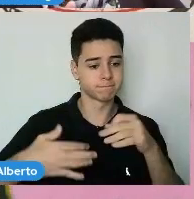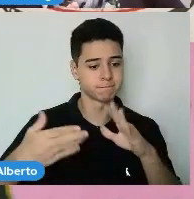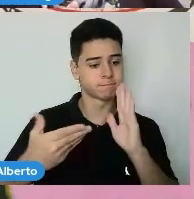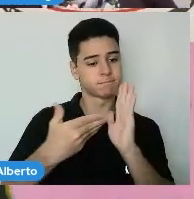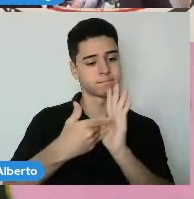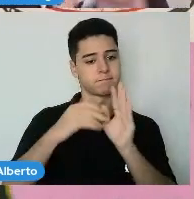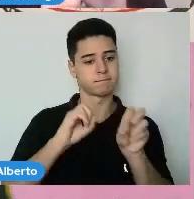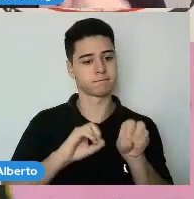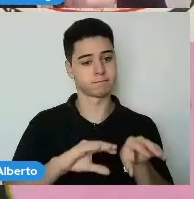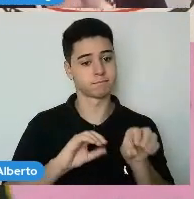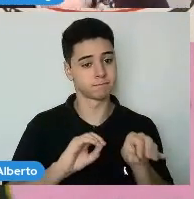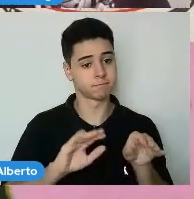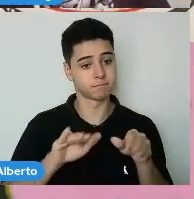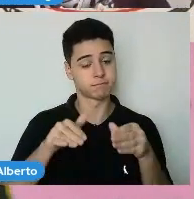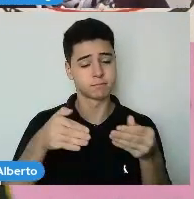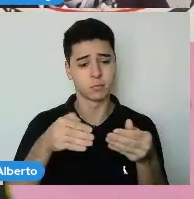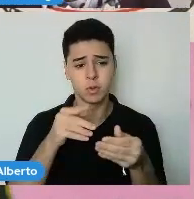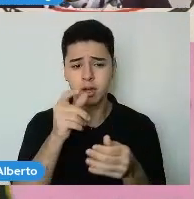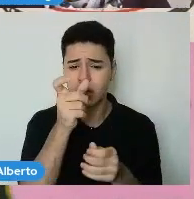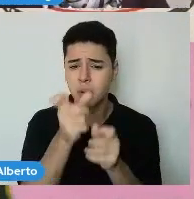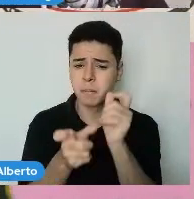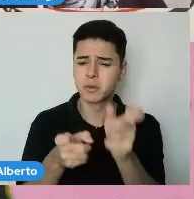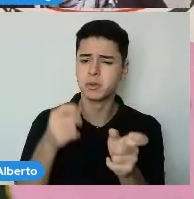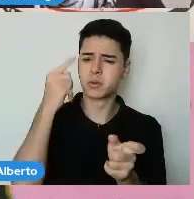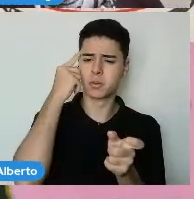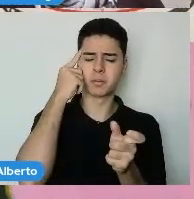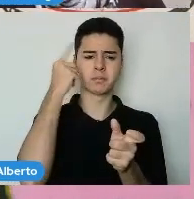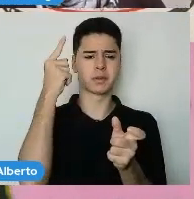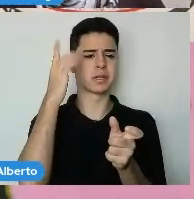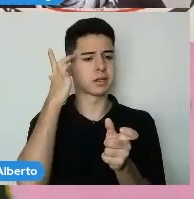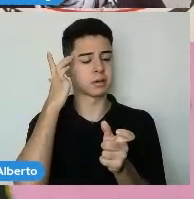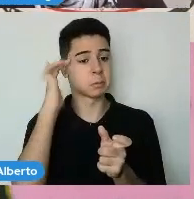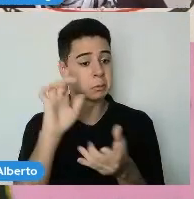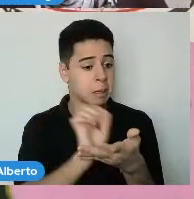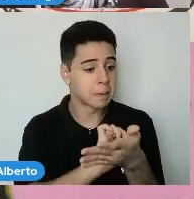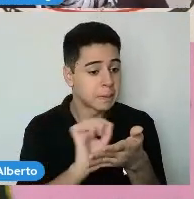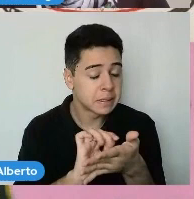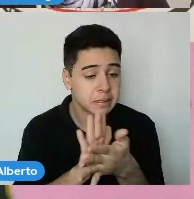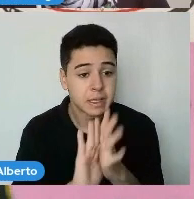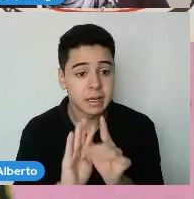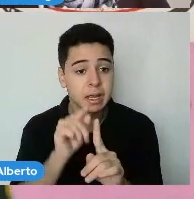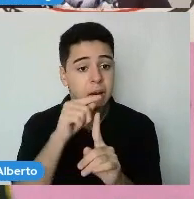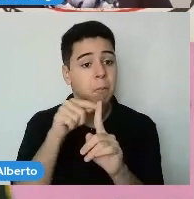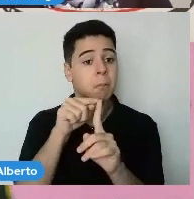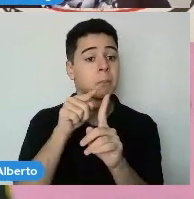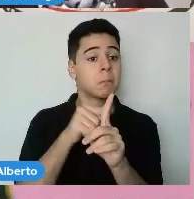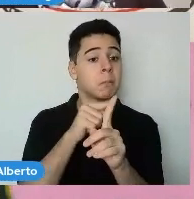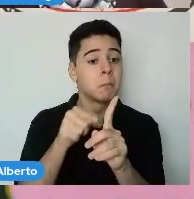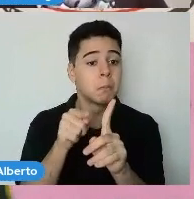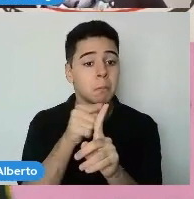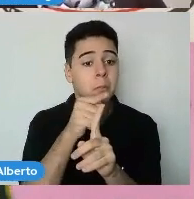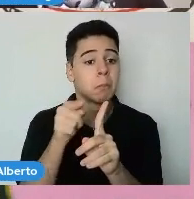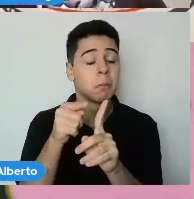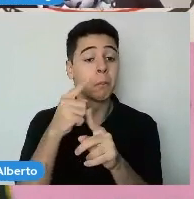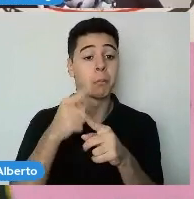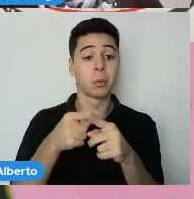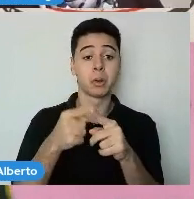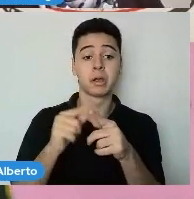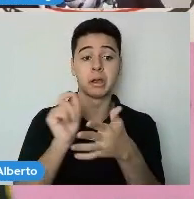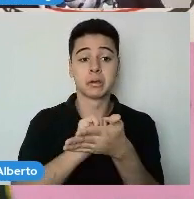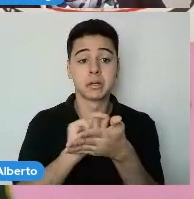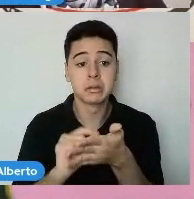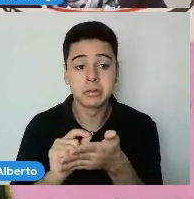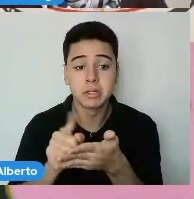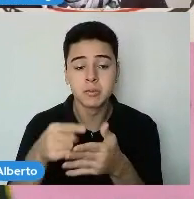aula. E aí, por isso ela acha que ela não sabe desenhar nenhum boneco de palito, tá? Para que desenhar um boneco de palito se